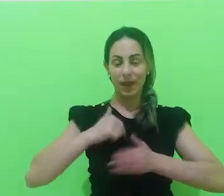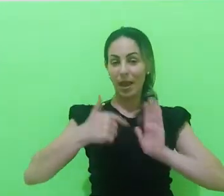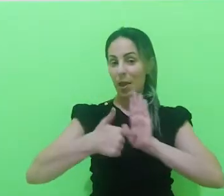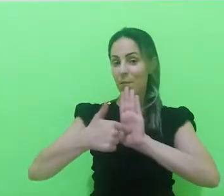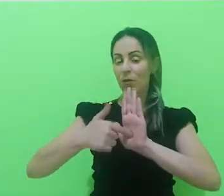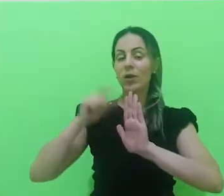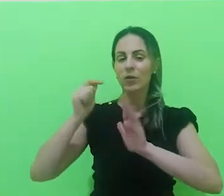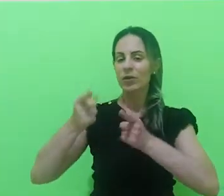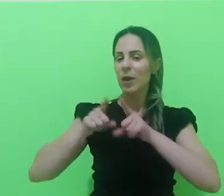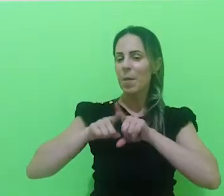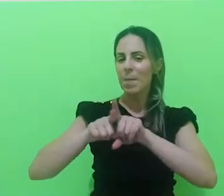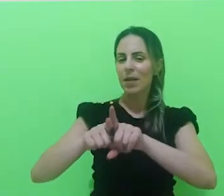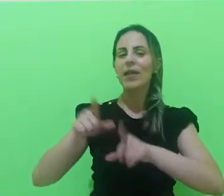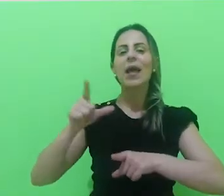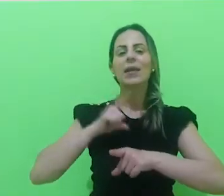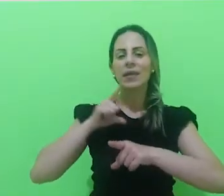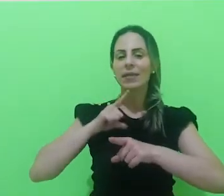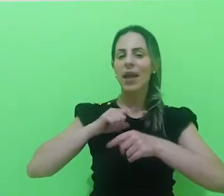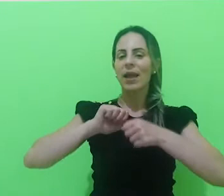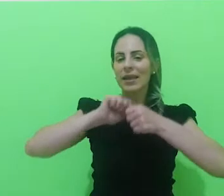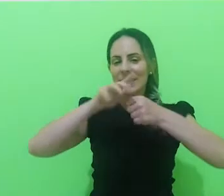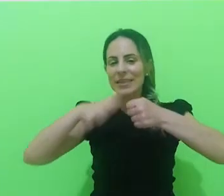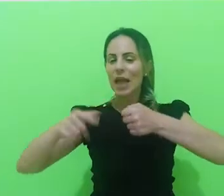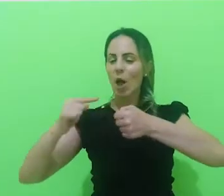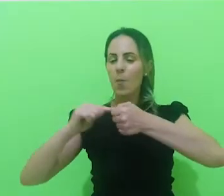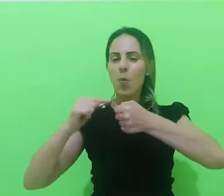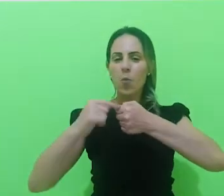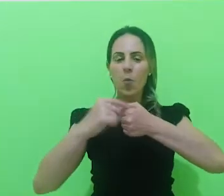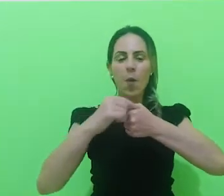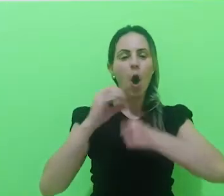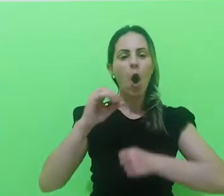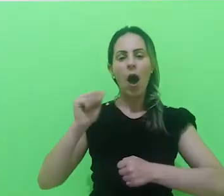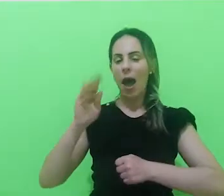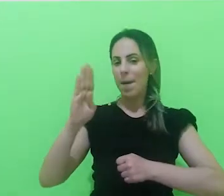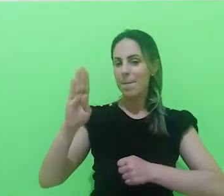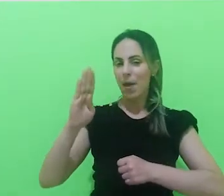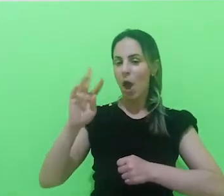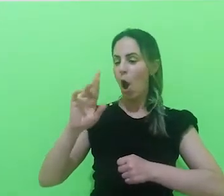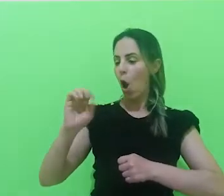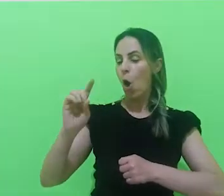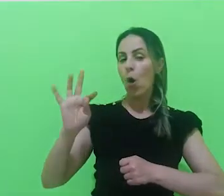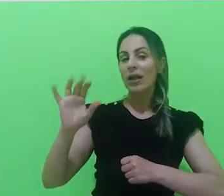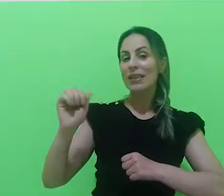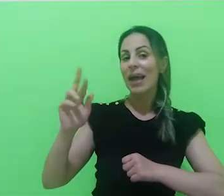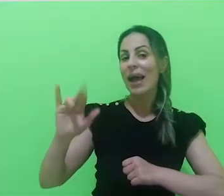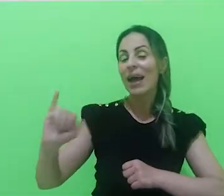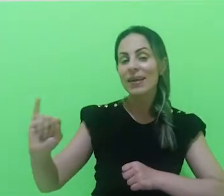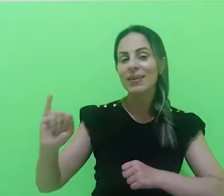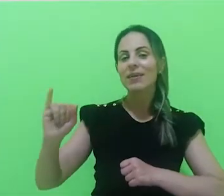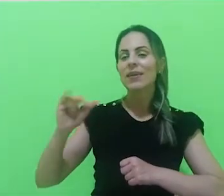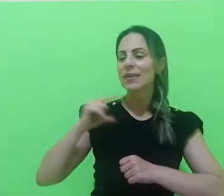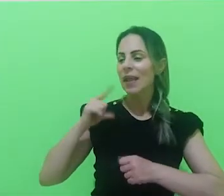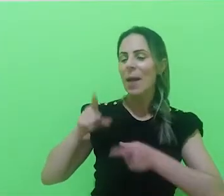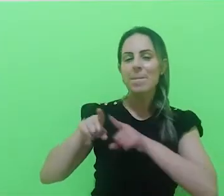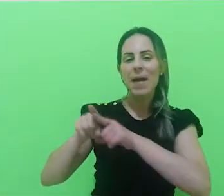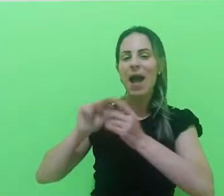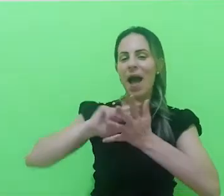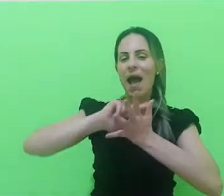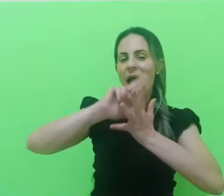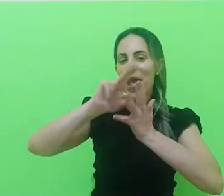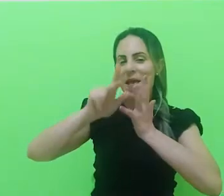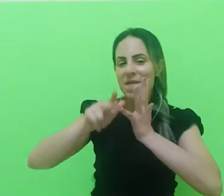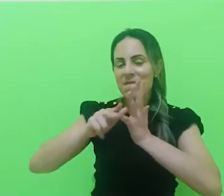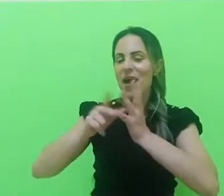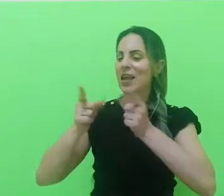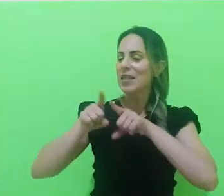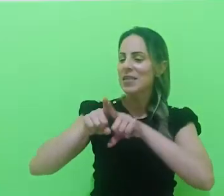alguns dos parceiros que nós temos aqui na Baixada Santista. OAB, o Rotary, o Visit Santos, CDL, a BRH, Setaporte,